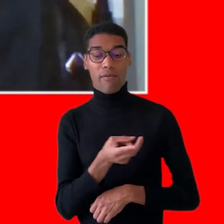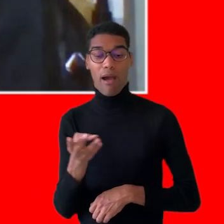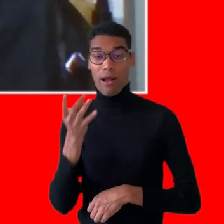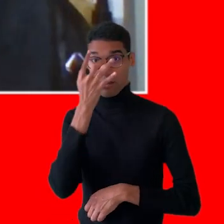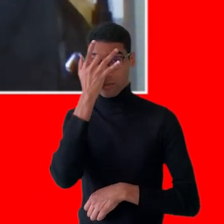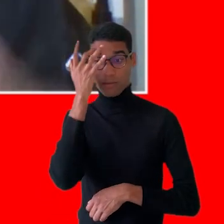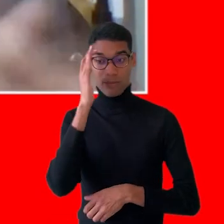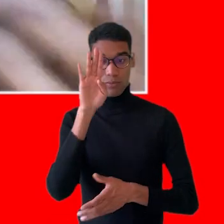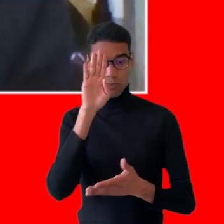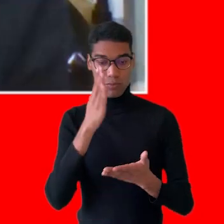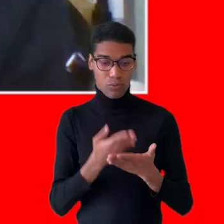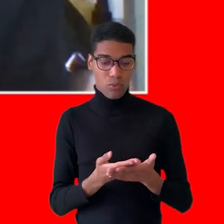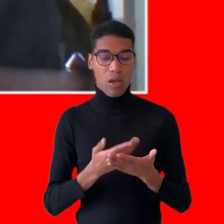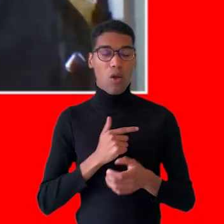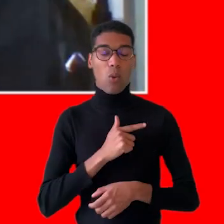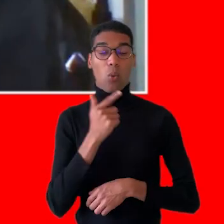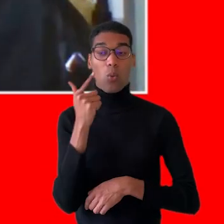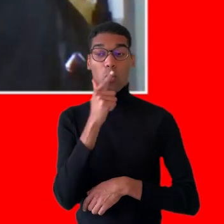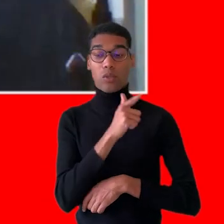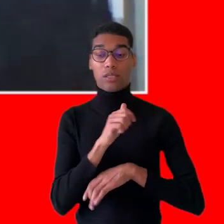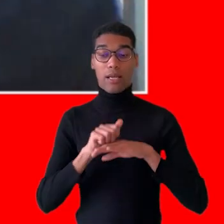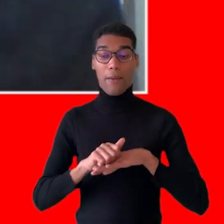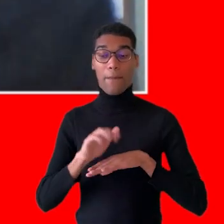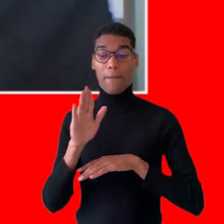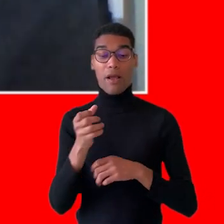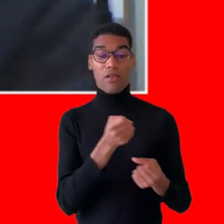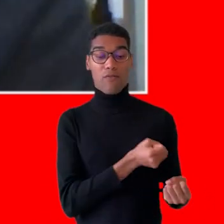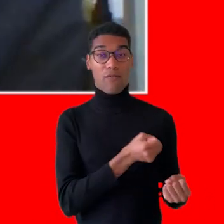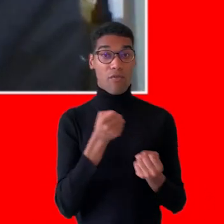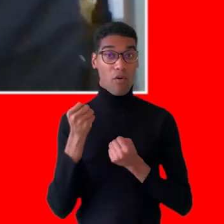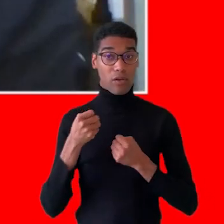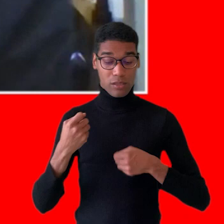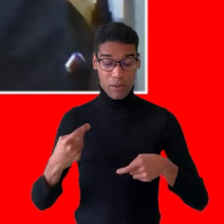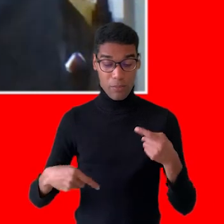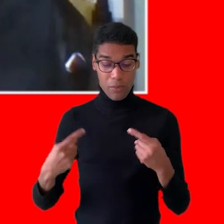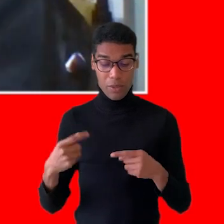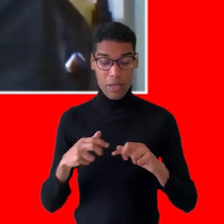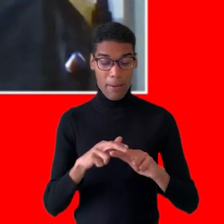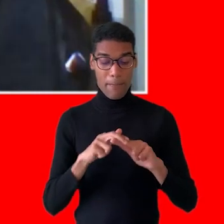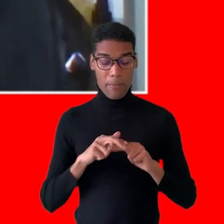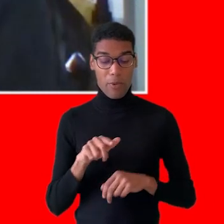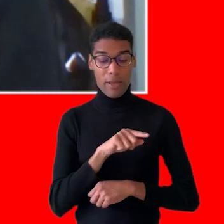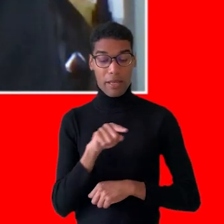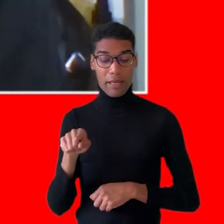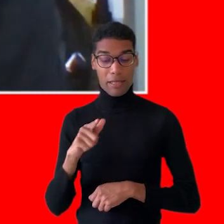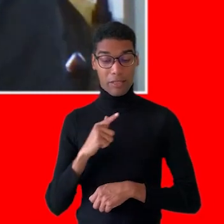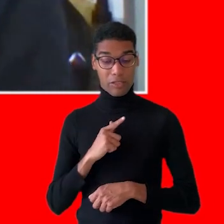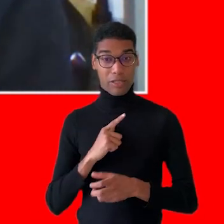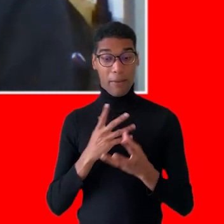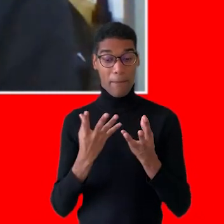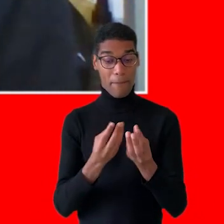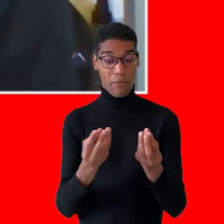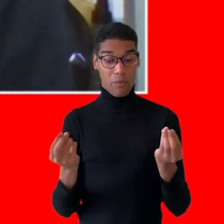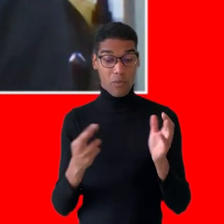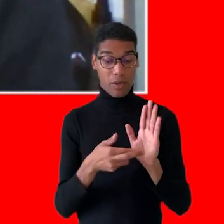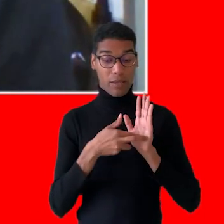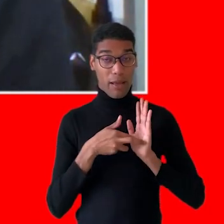fiéis, obter mais força política, porque eles têm grande representação no